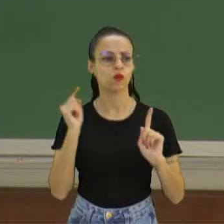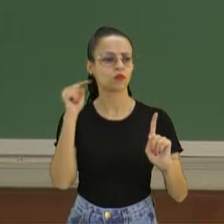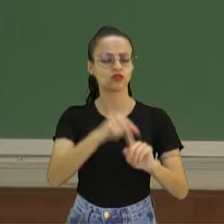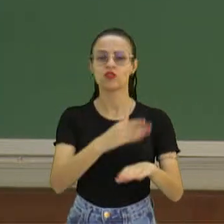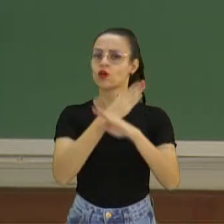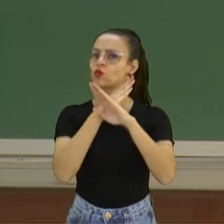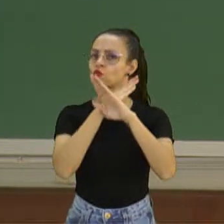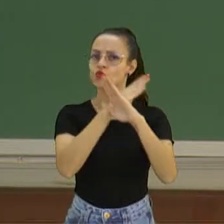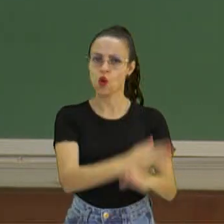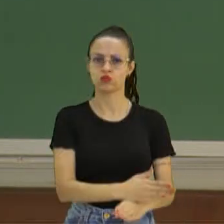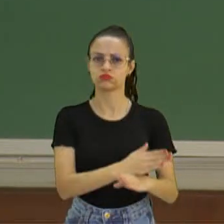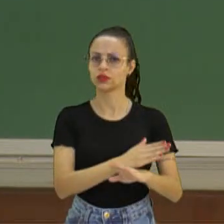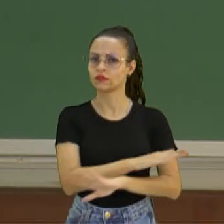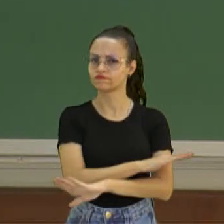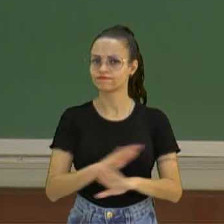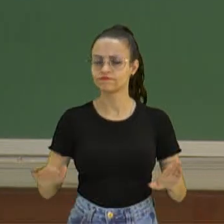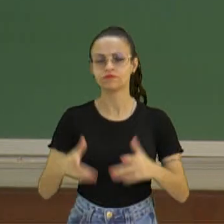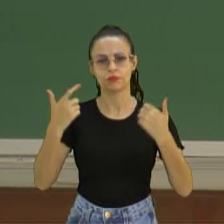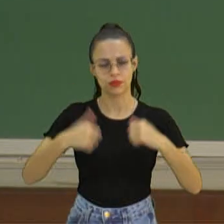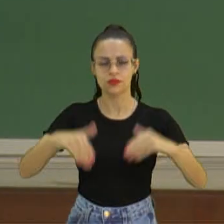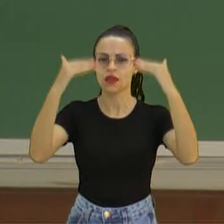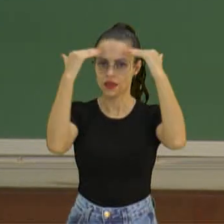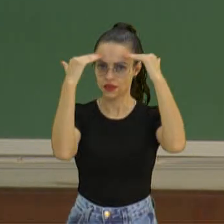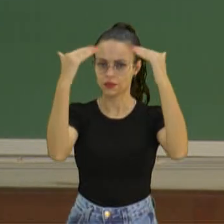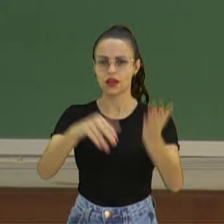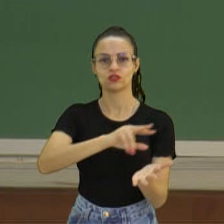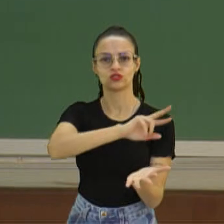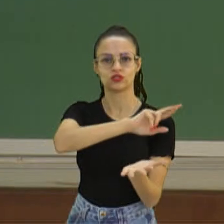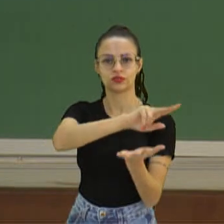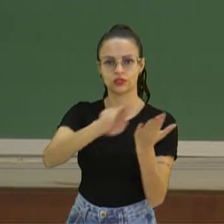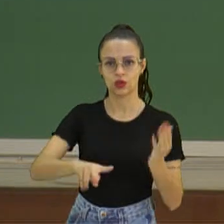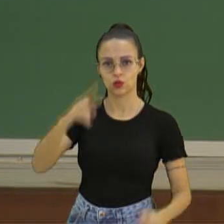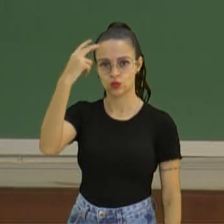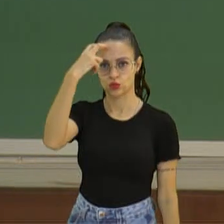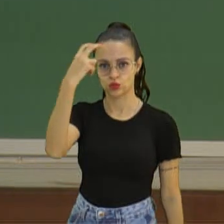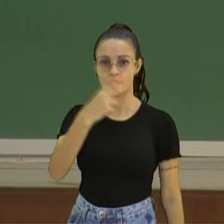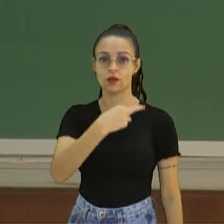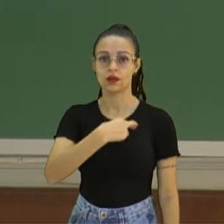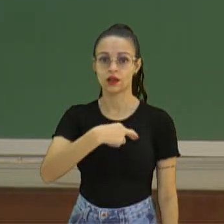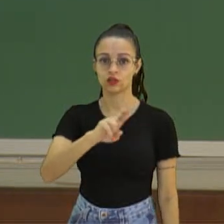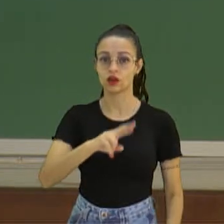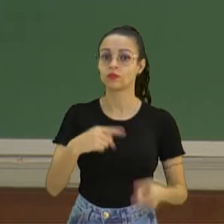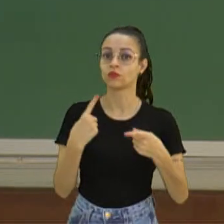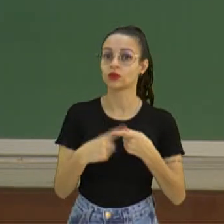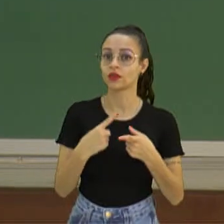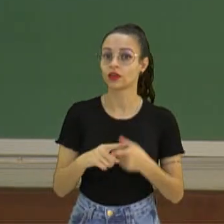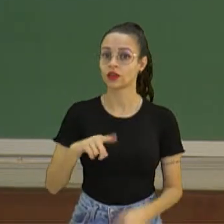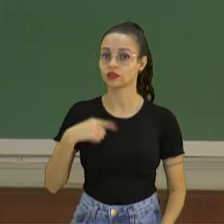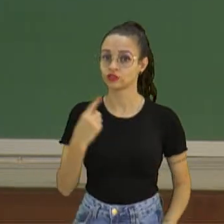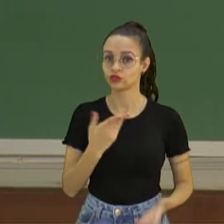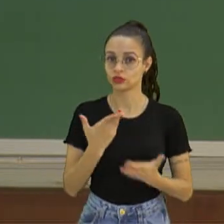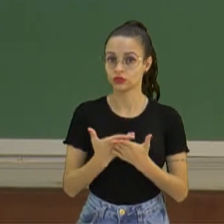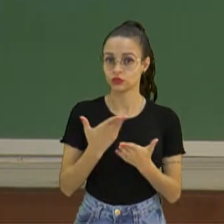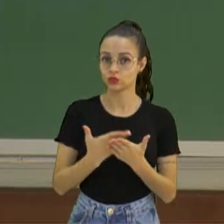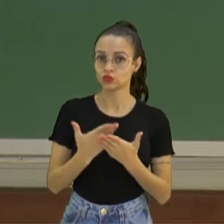objetiva defendendo o respeito à diversidade cultural religiosa afinal de contas como nós estudamos a origem